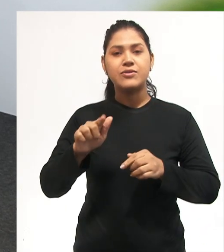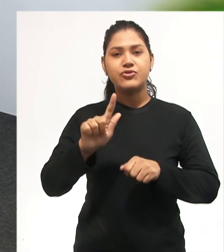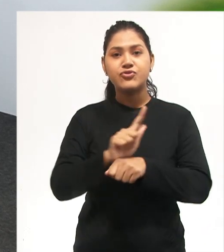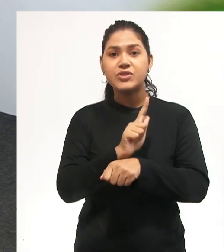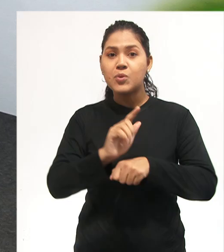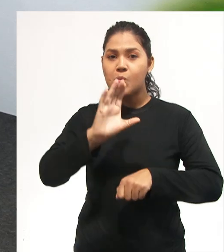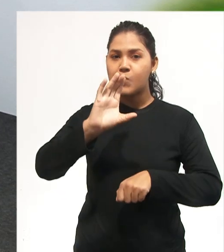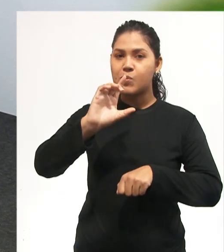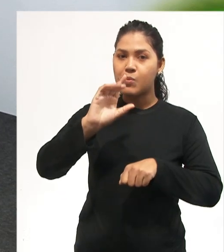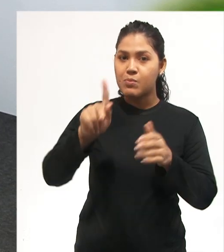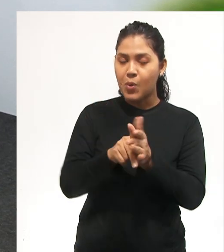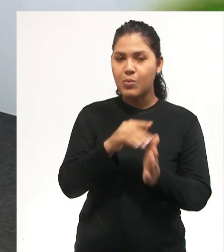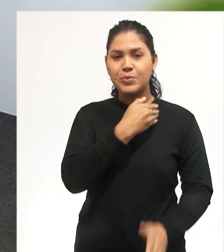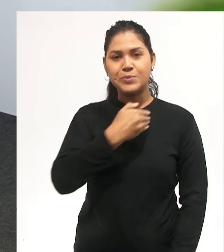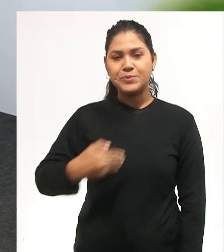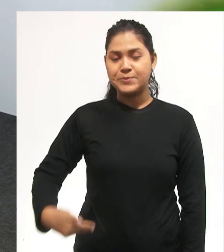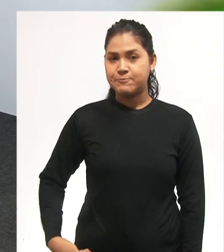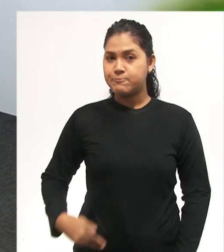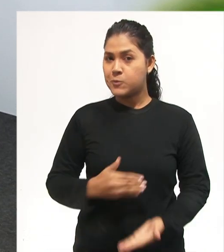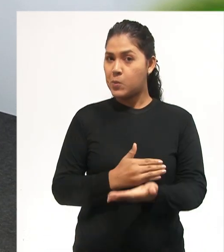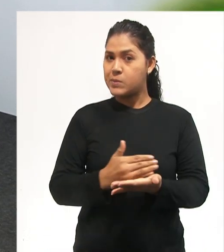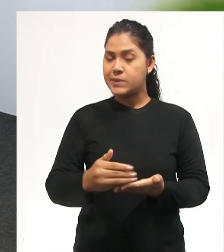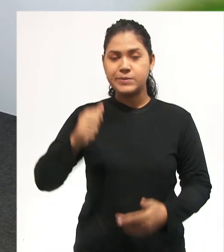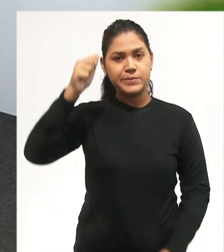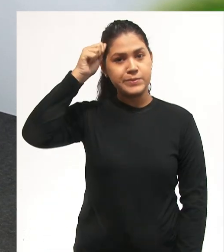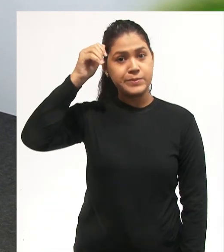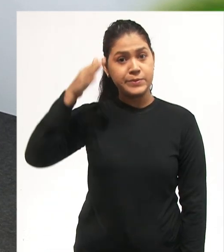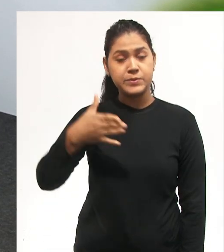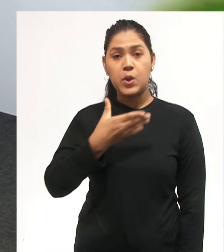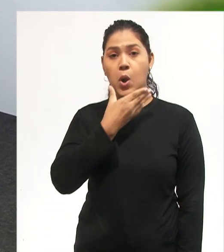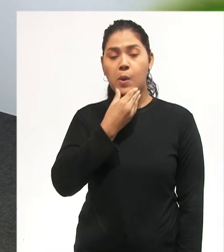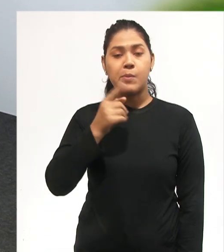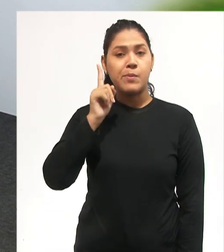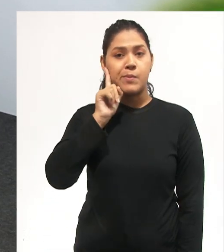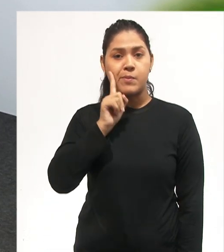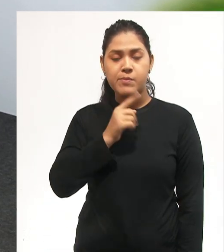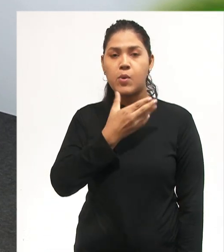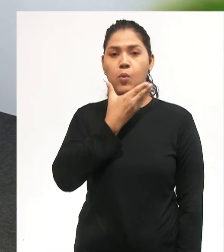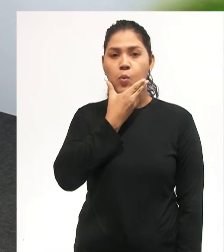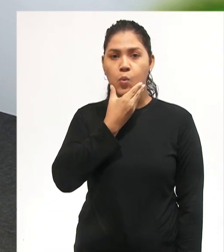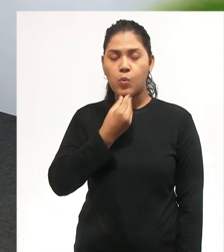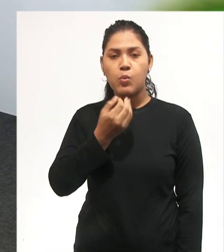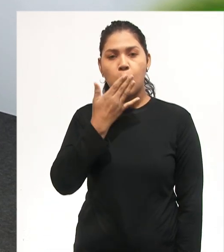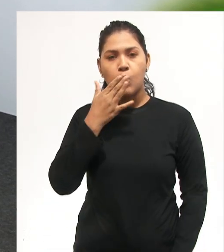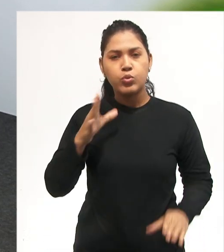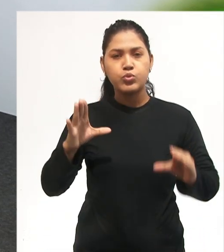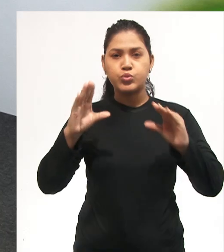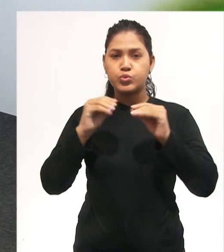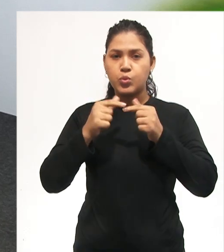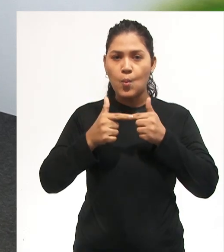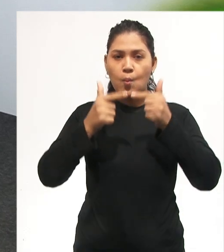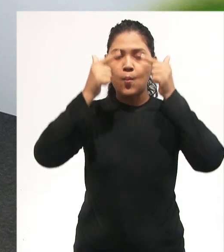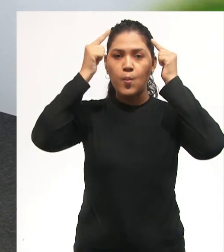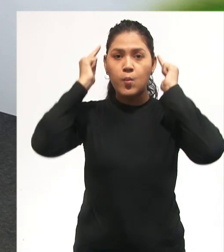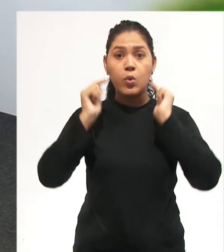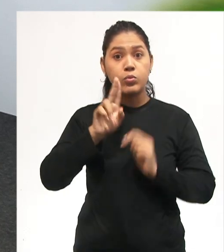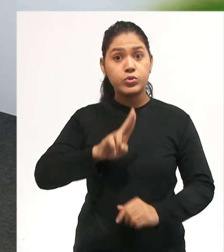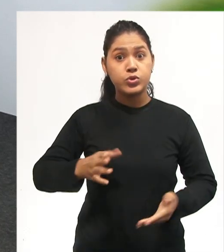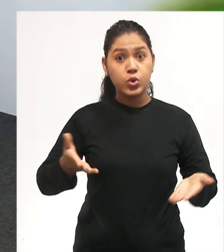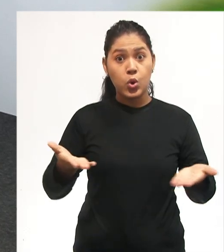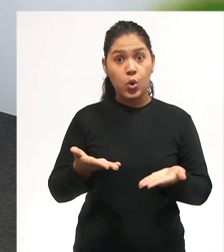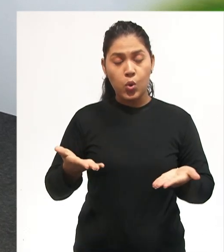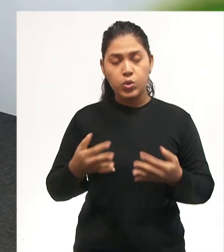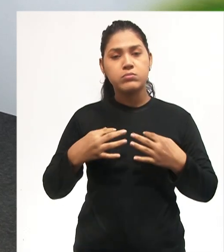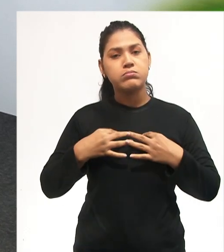Vou iniciar fazendo a minha audiodescrição. Sou um homem pardo, barba preta, cabeça raspada. Estou trajando